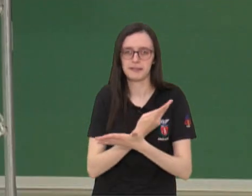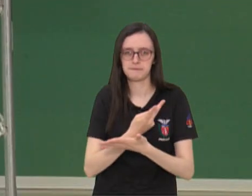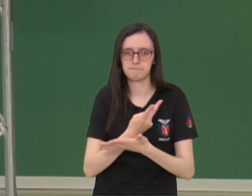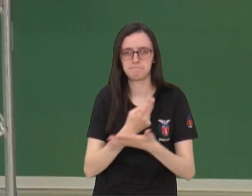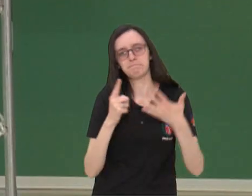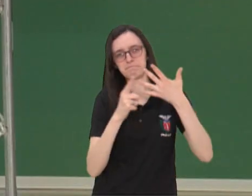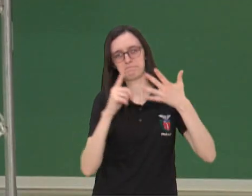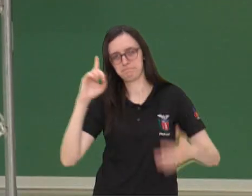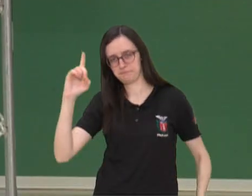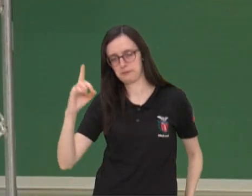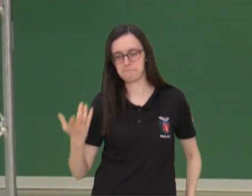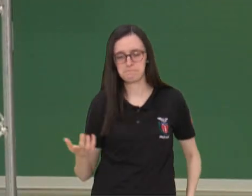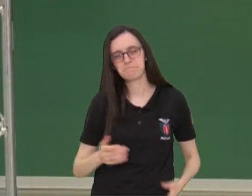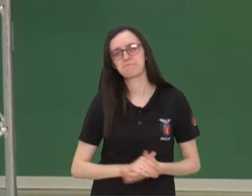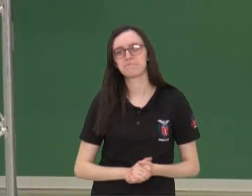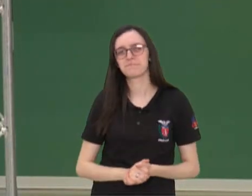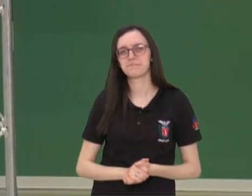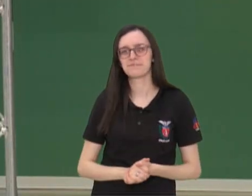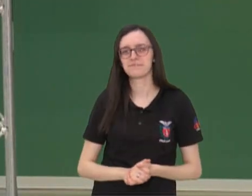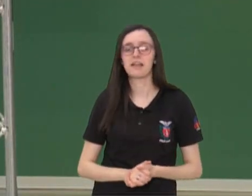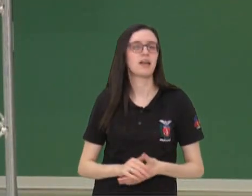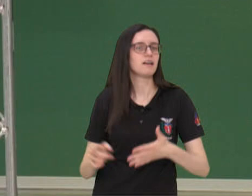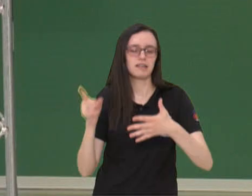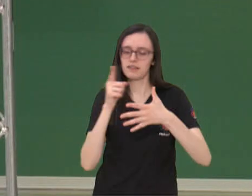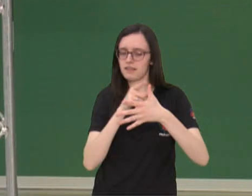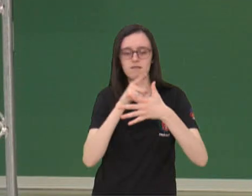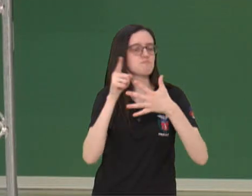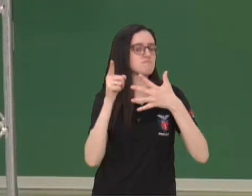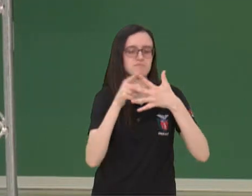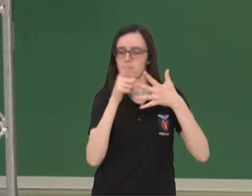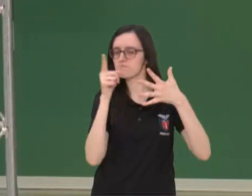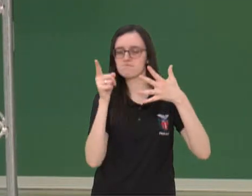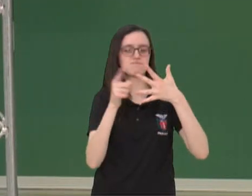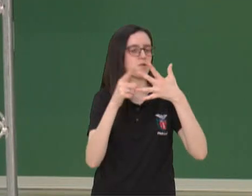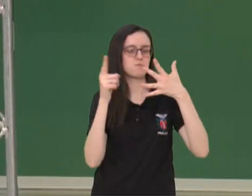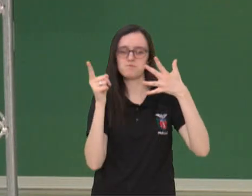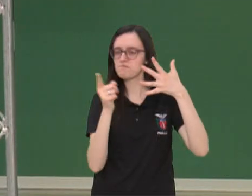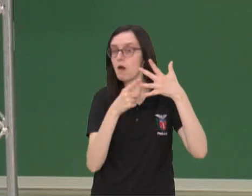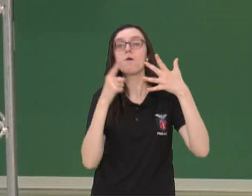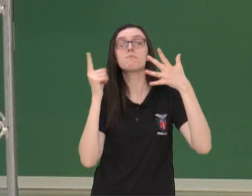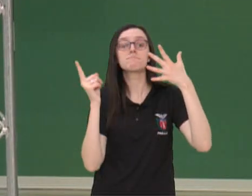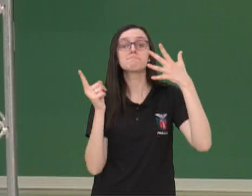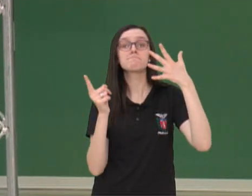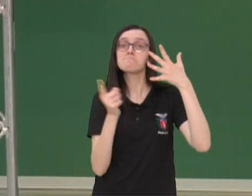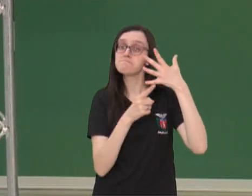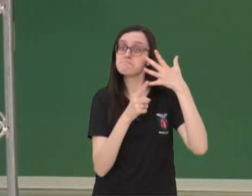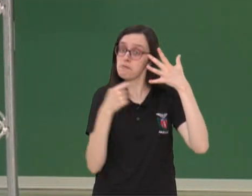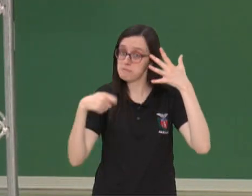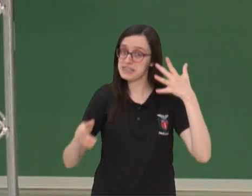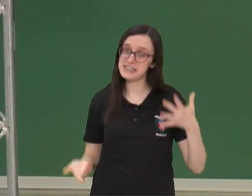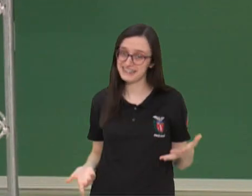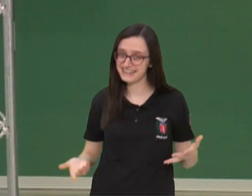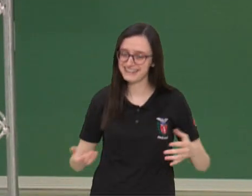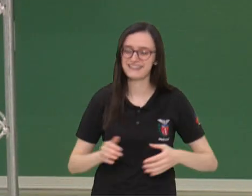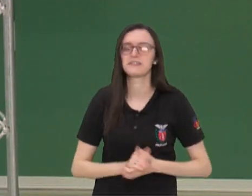letra D. Bem, não é a letra A, não é a letra B, não é a letra C, nem a letra D. Tem que ser a letra E,